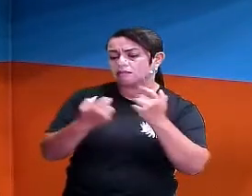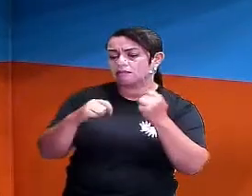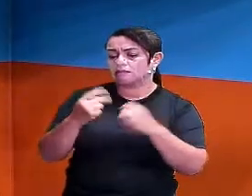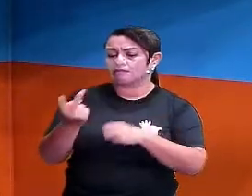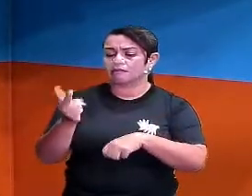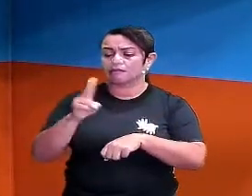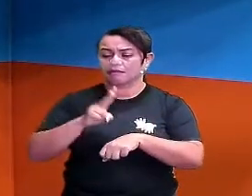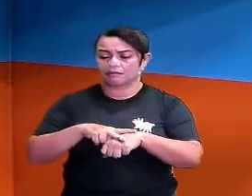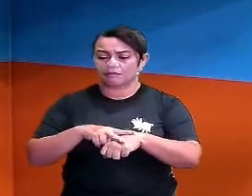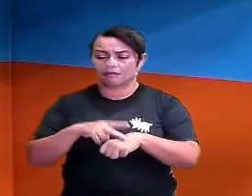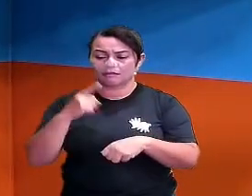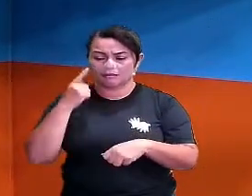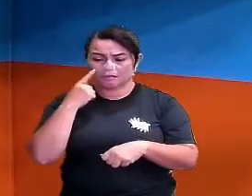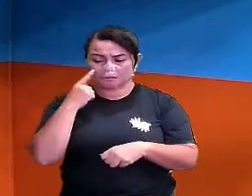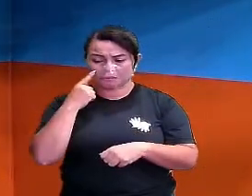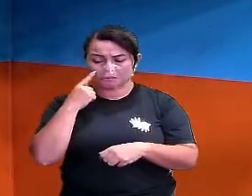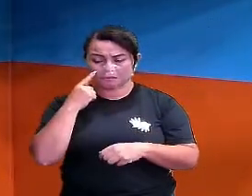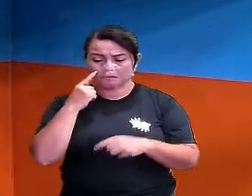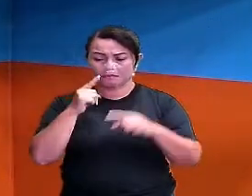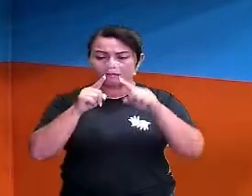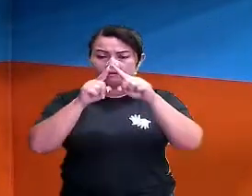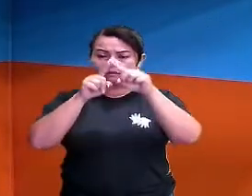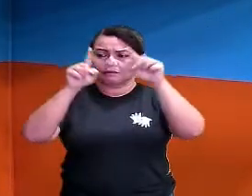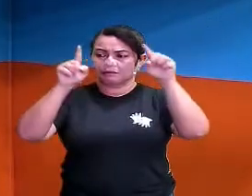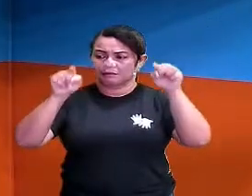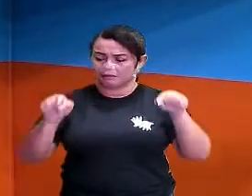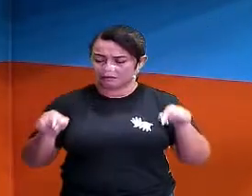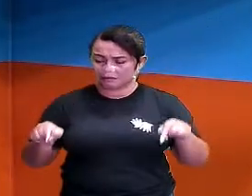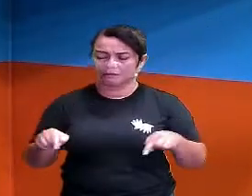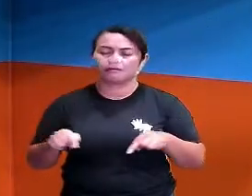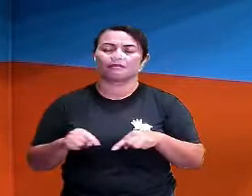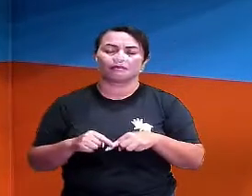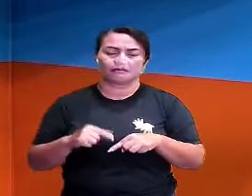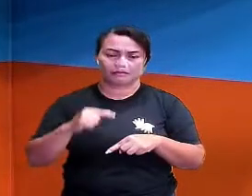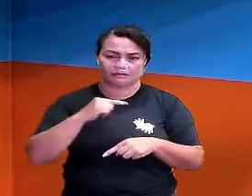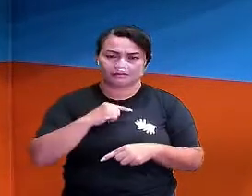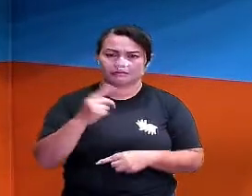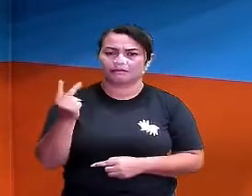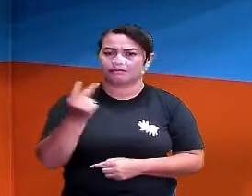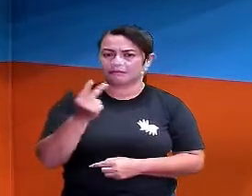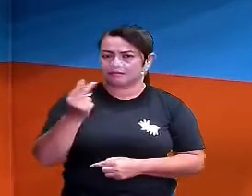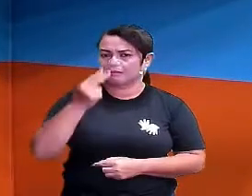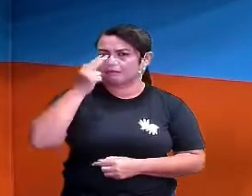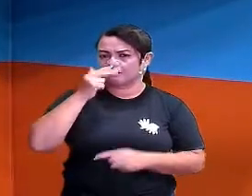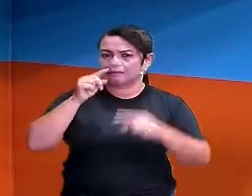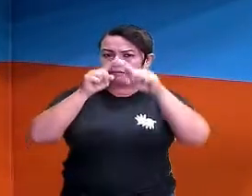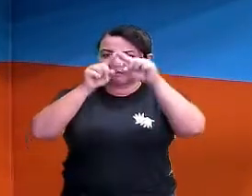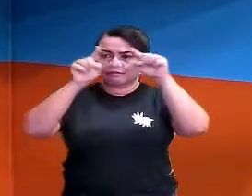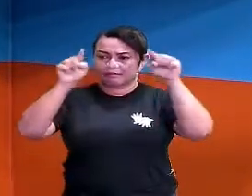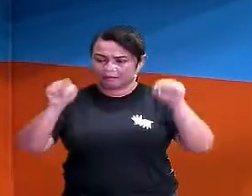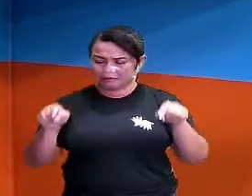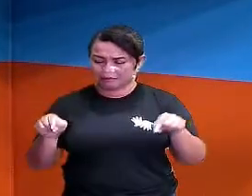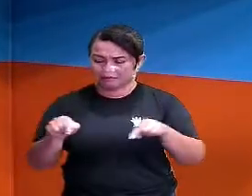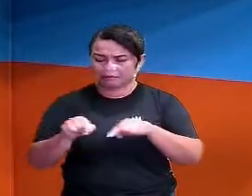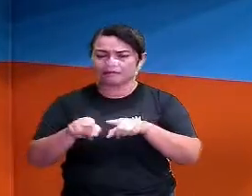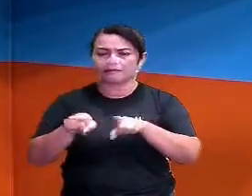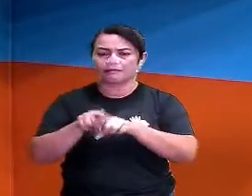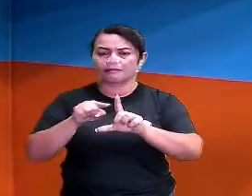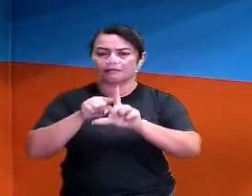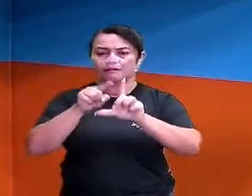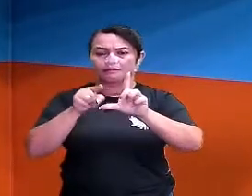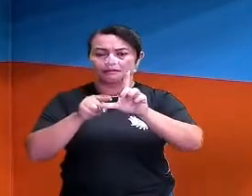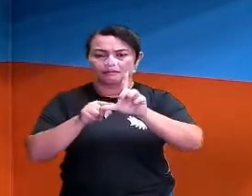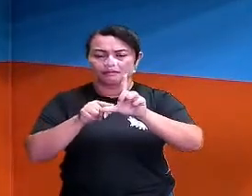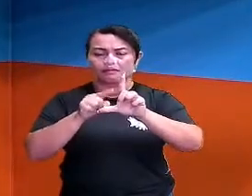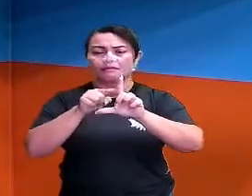envolvidas. Então, ó, lados e ângulos congruentes. O quadrado tem a mesma medida nos seus lados e tem as